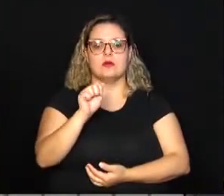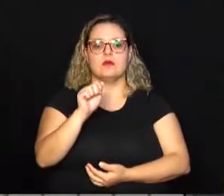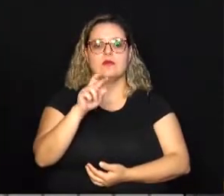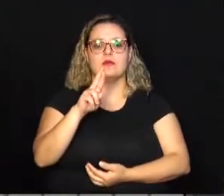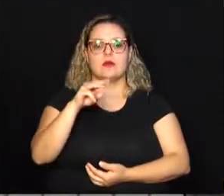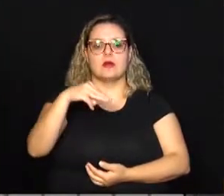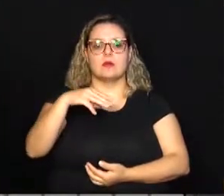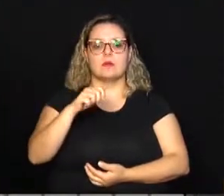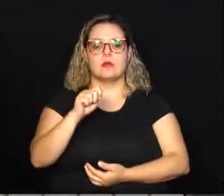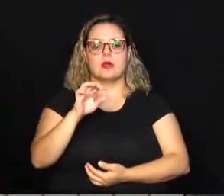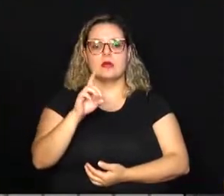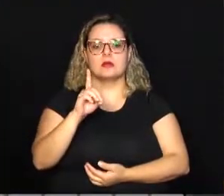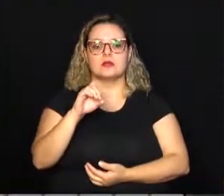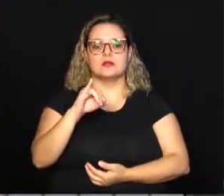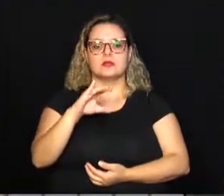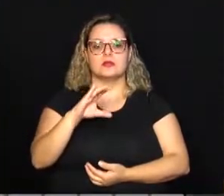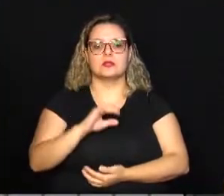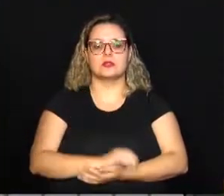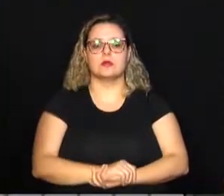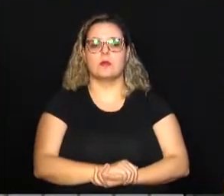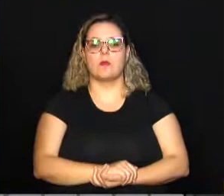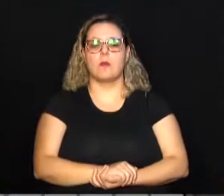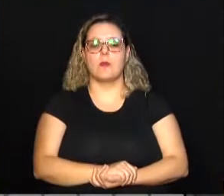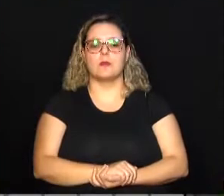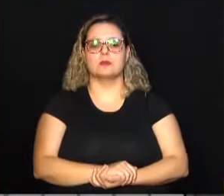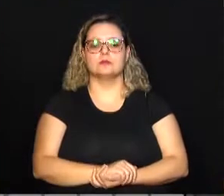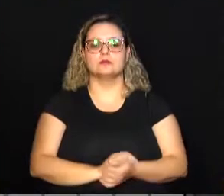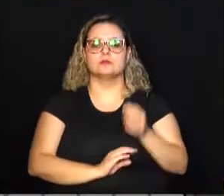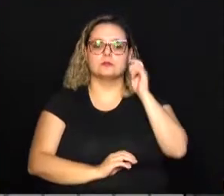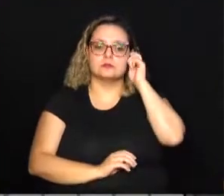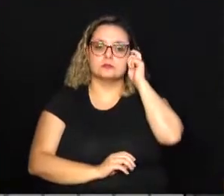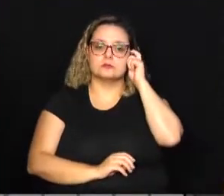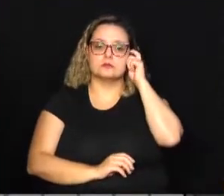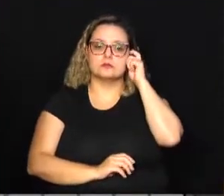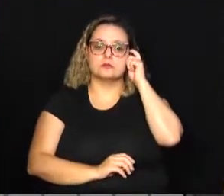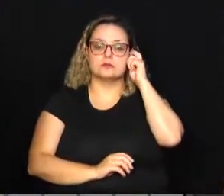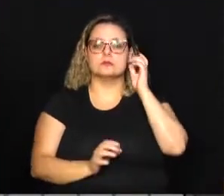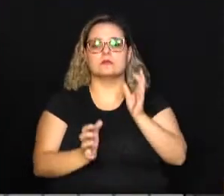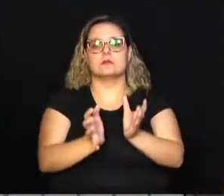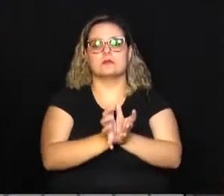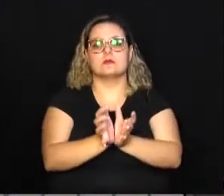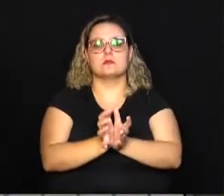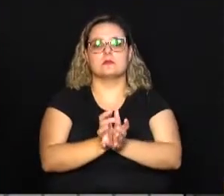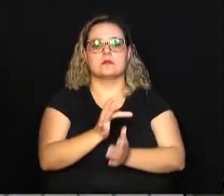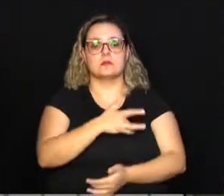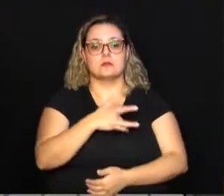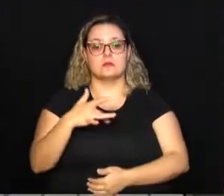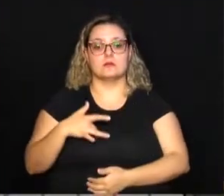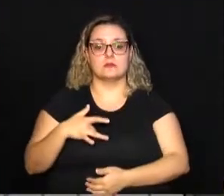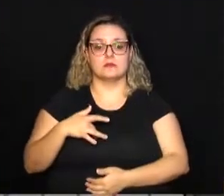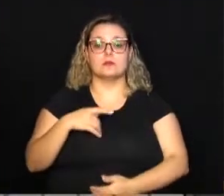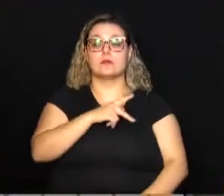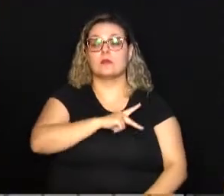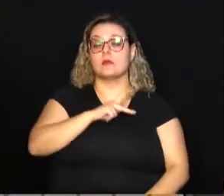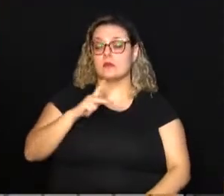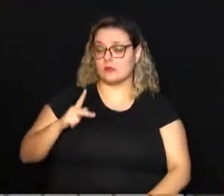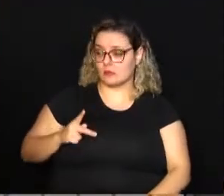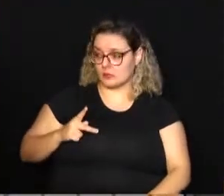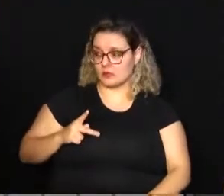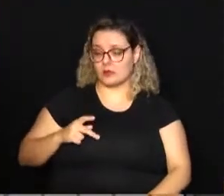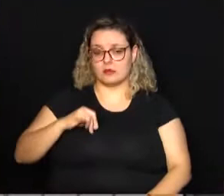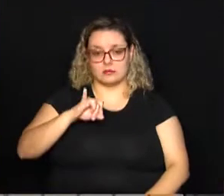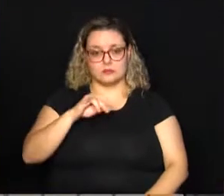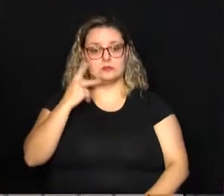também da Comissão de Saúde. Presidente, eu vou passar, se os vereadores